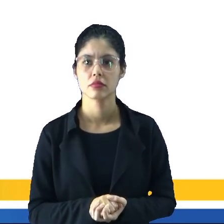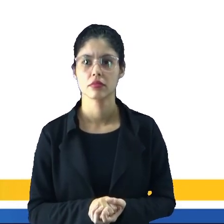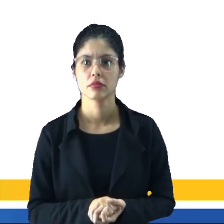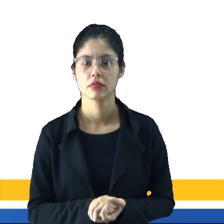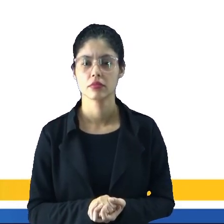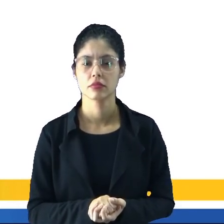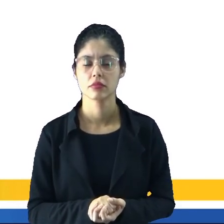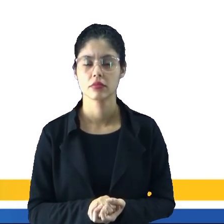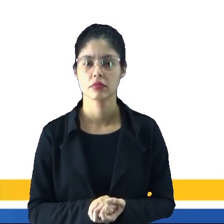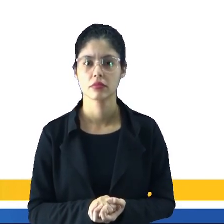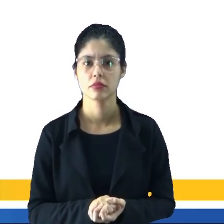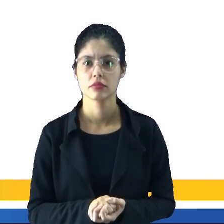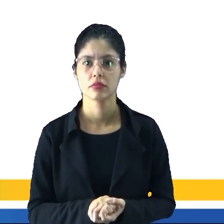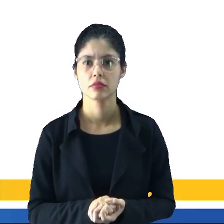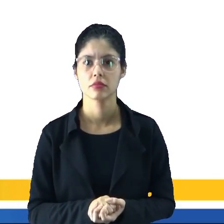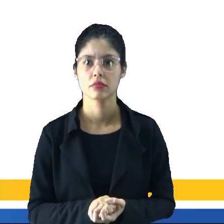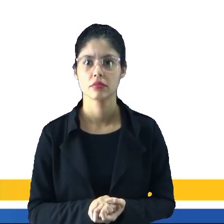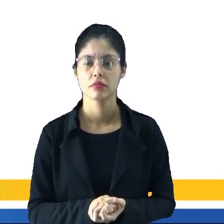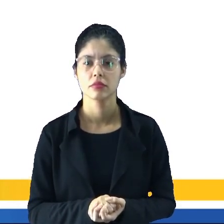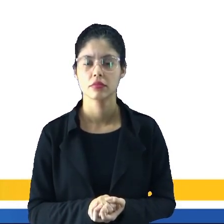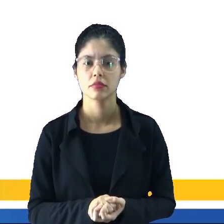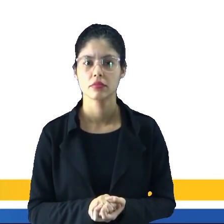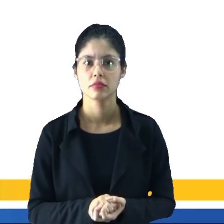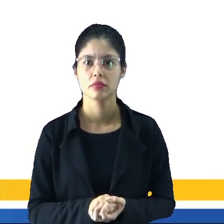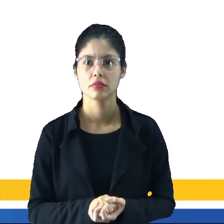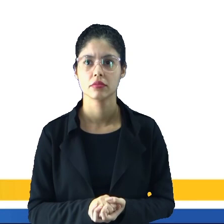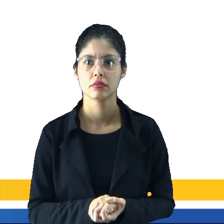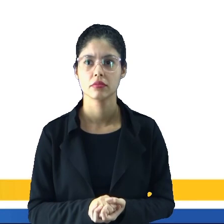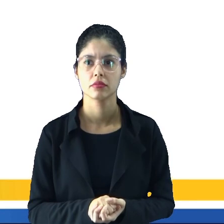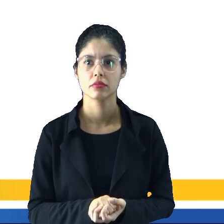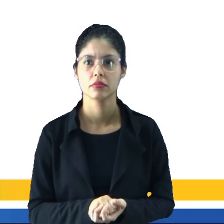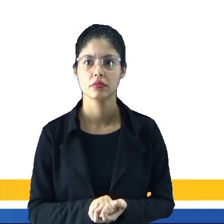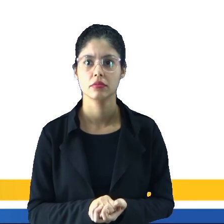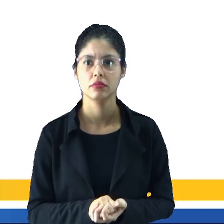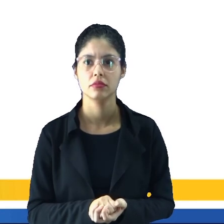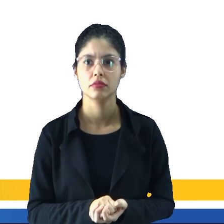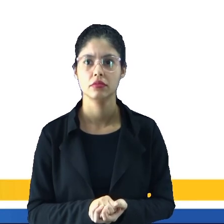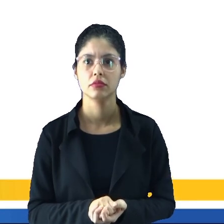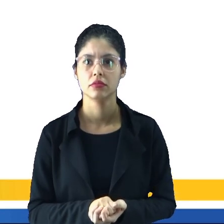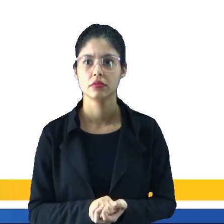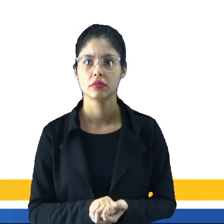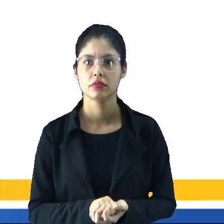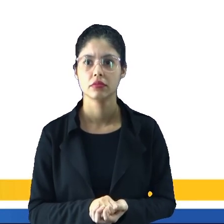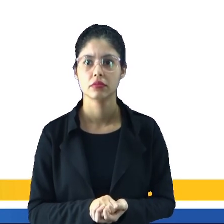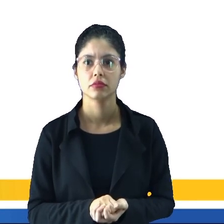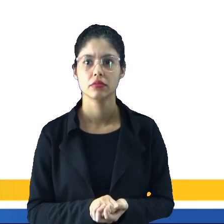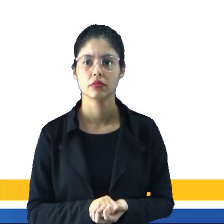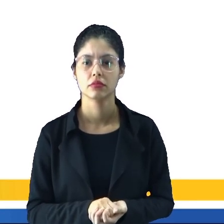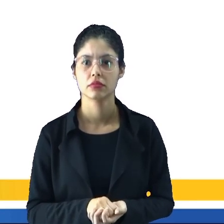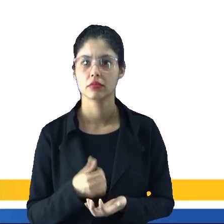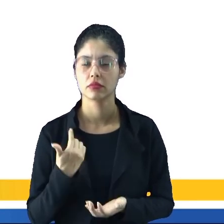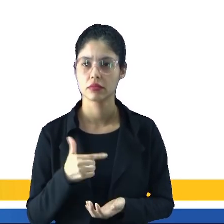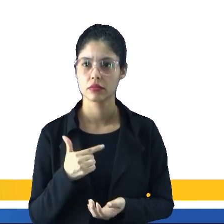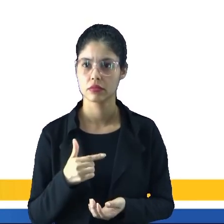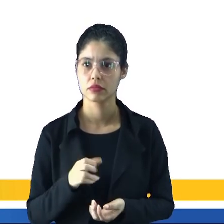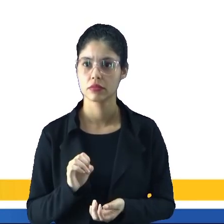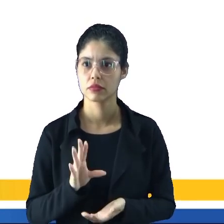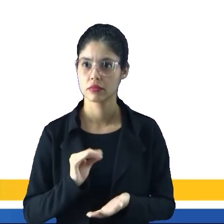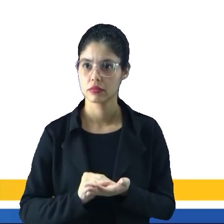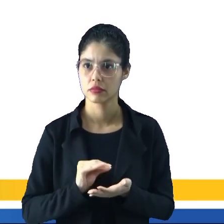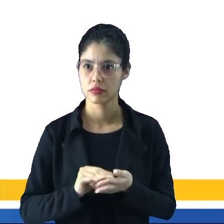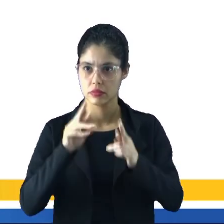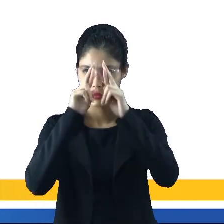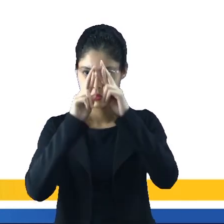shortage of not just respect and boundaries, but also love. Não havia apenas falta